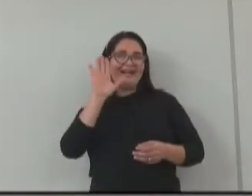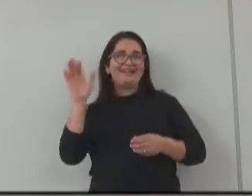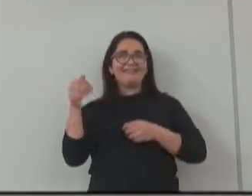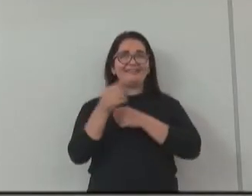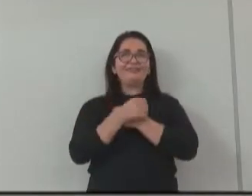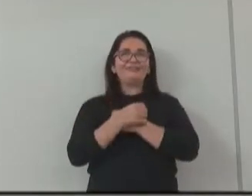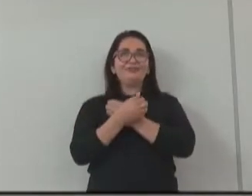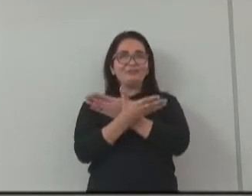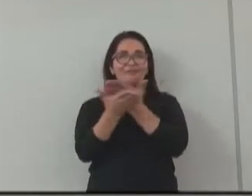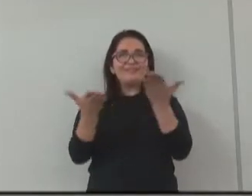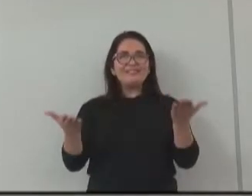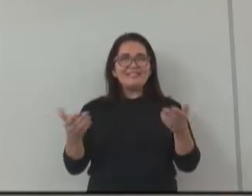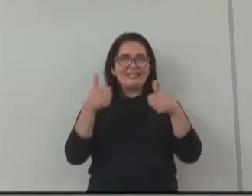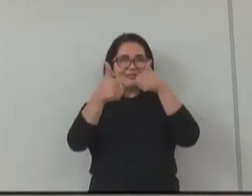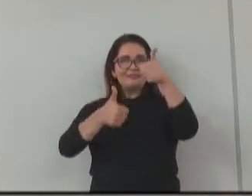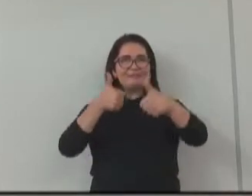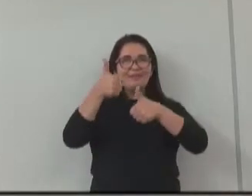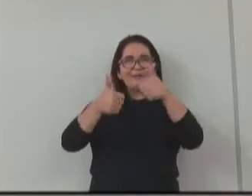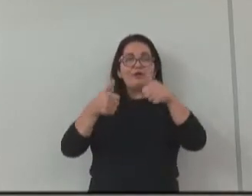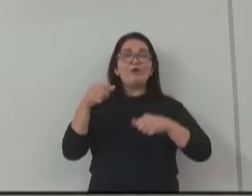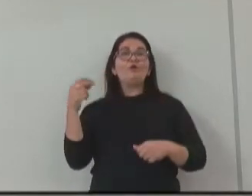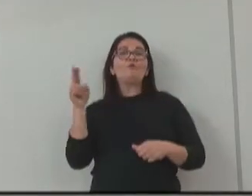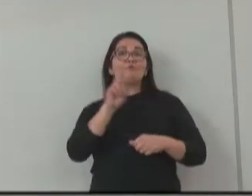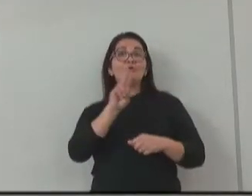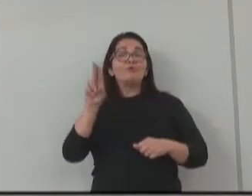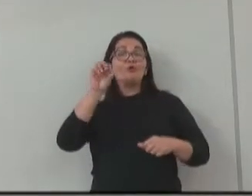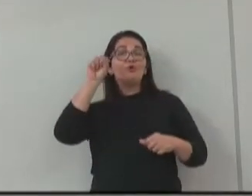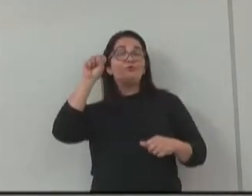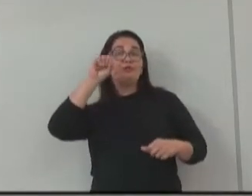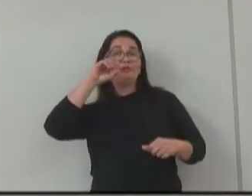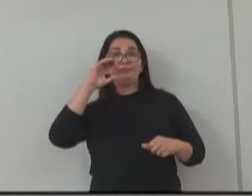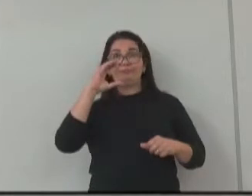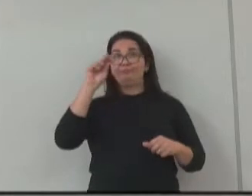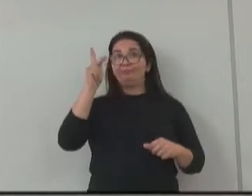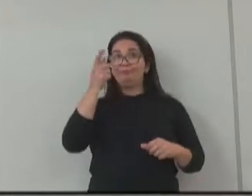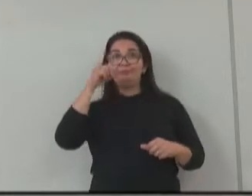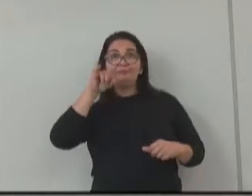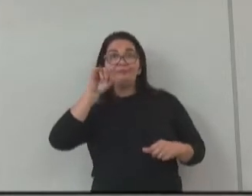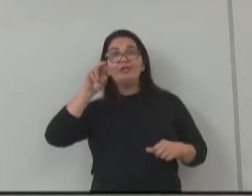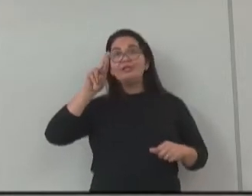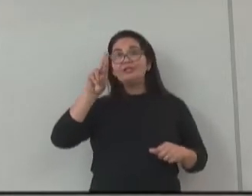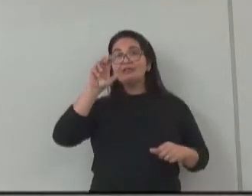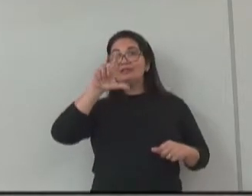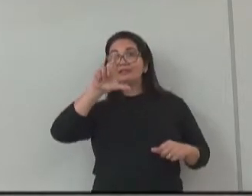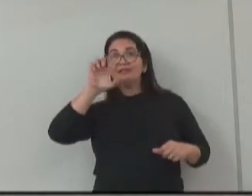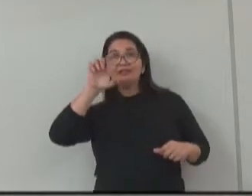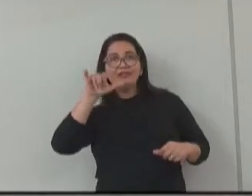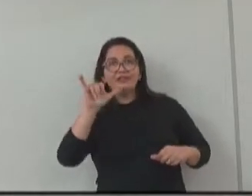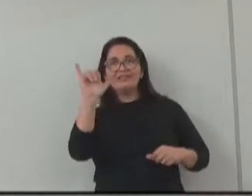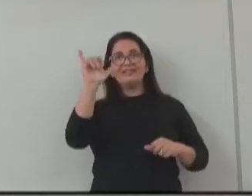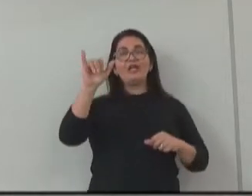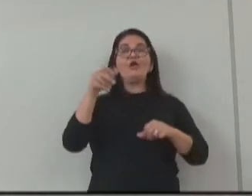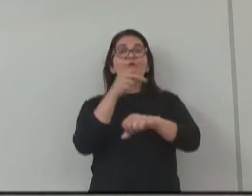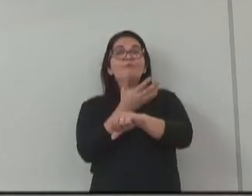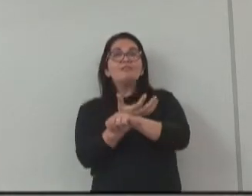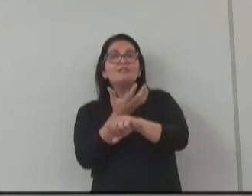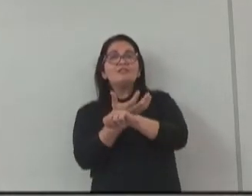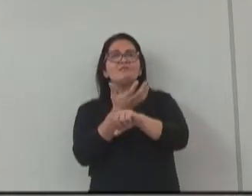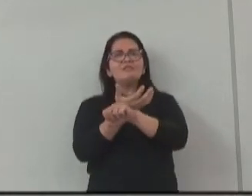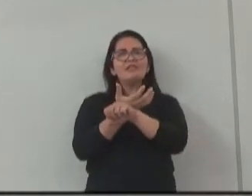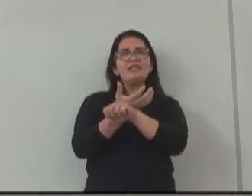Olá, eu sou a professora Shirley, estou aqui com vocês hoje com o componente curricular de Geografia no